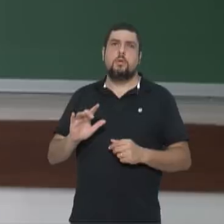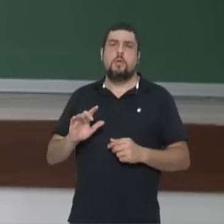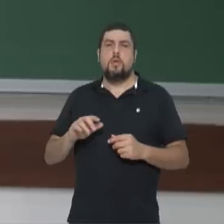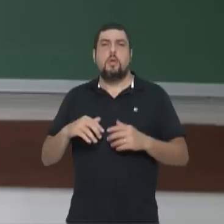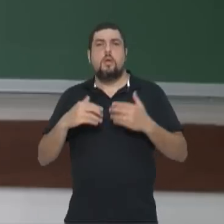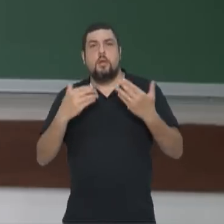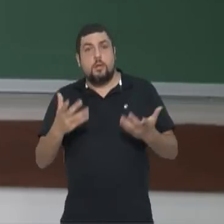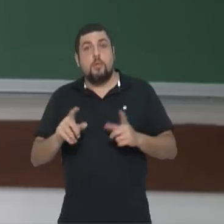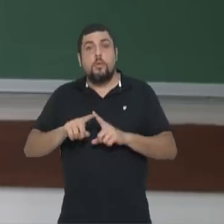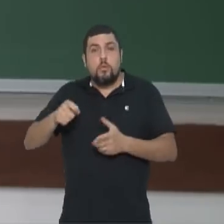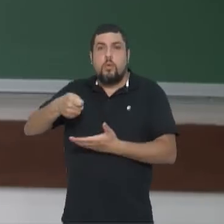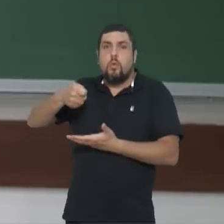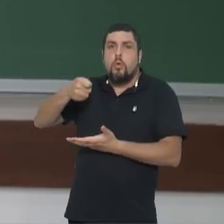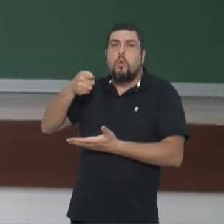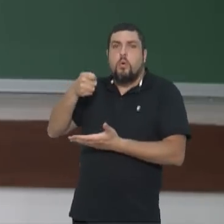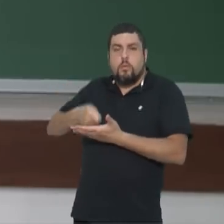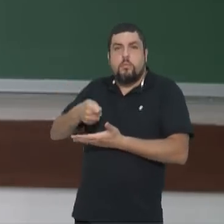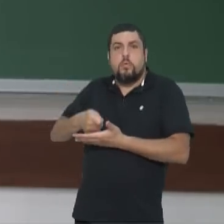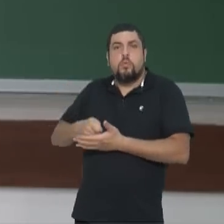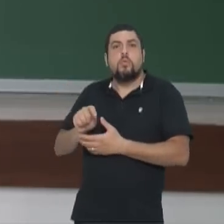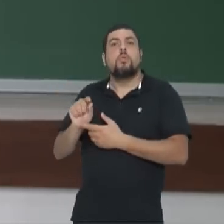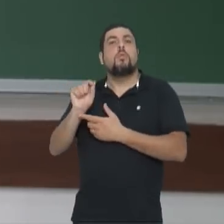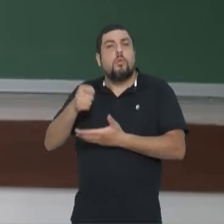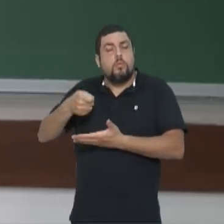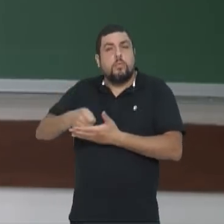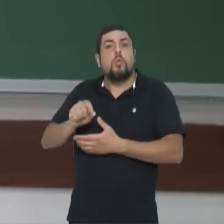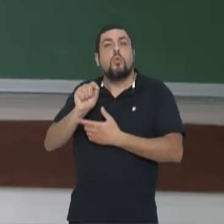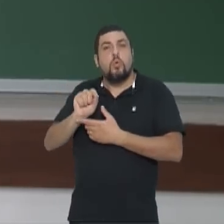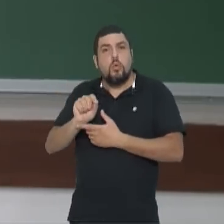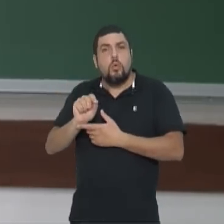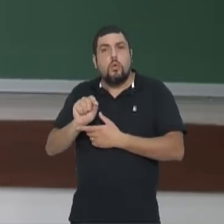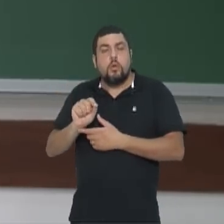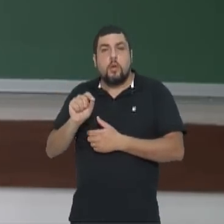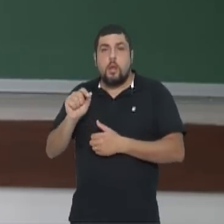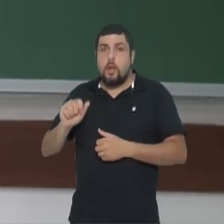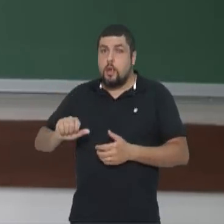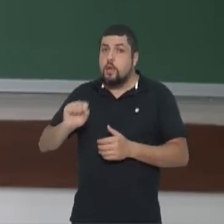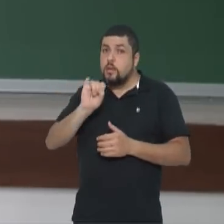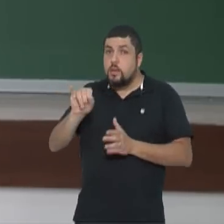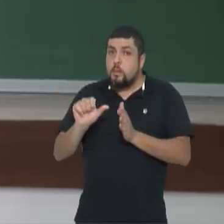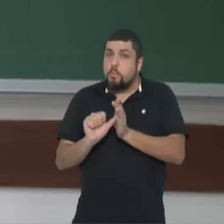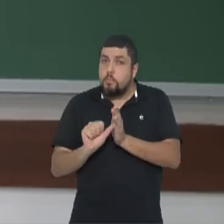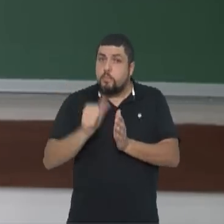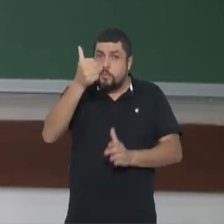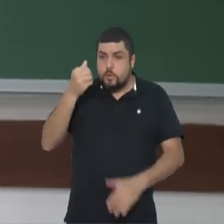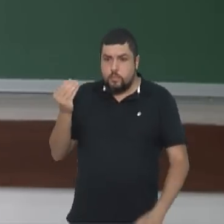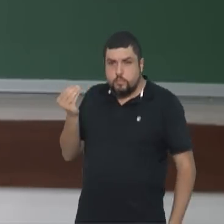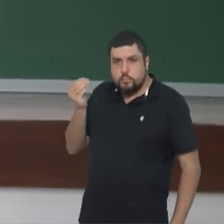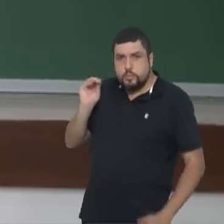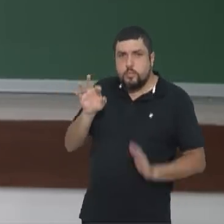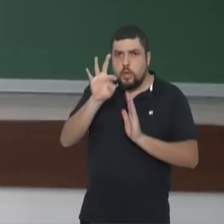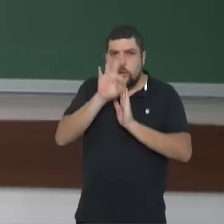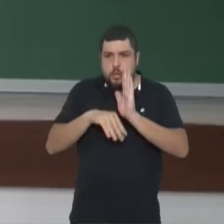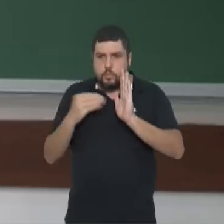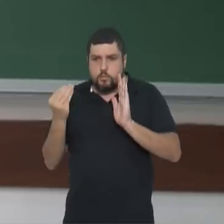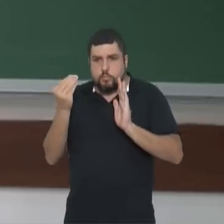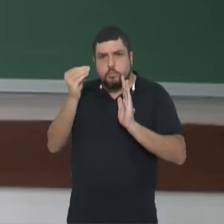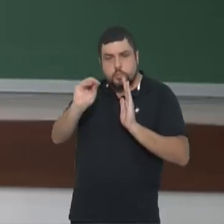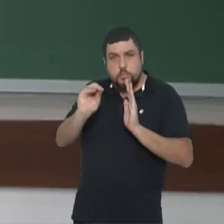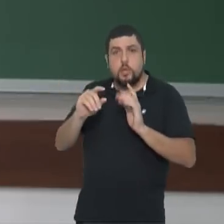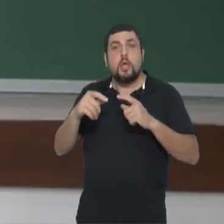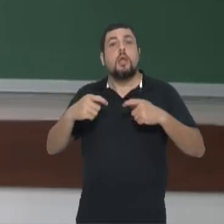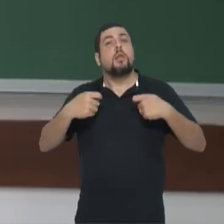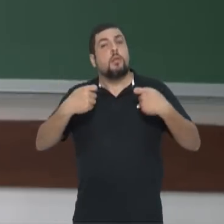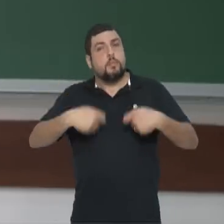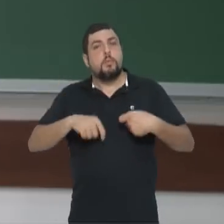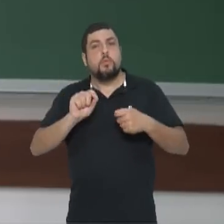que obrigatoriamente que colocar a primeira vez, então, que eu vou citá-la, né, no corpo do texto, eu coloco